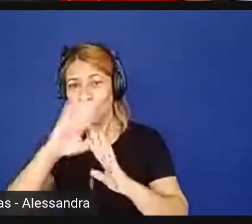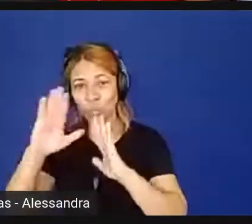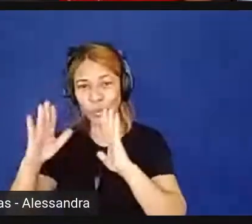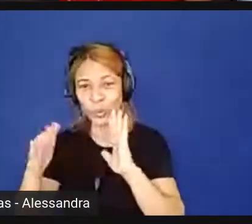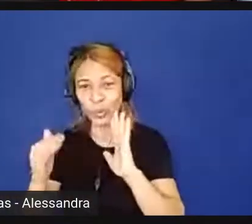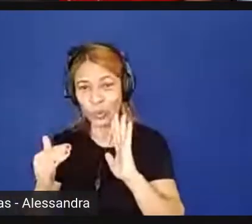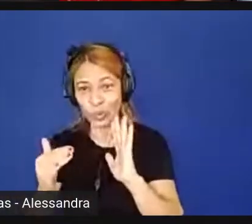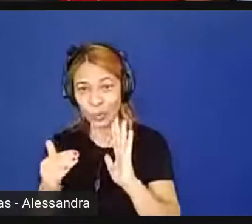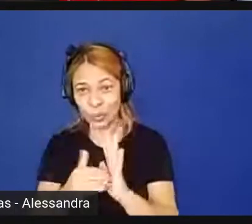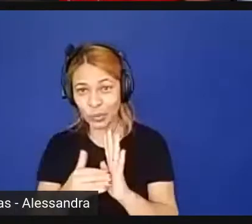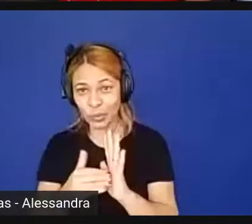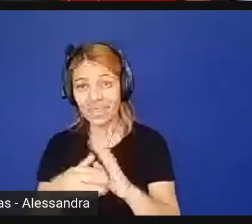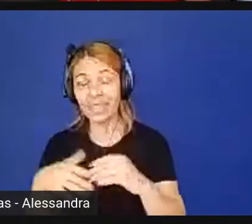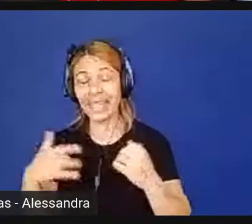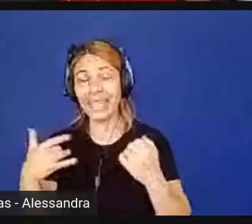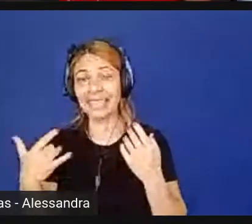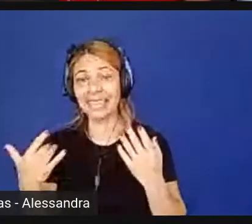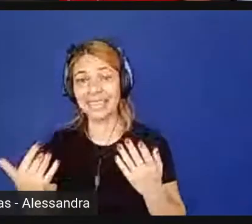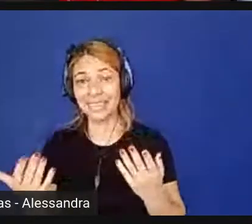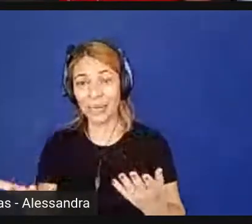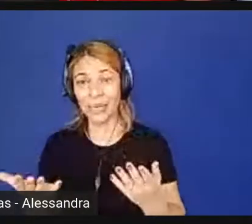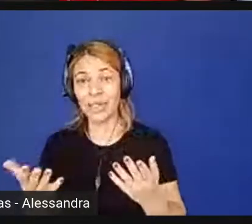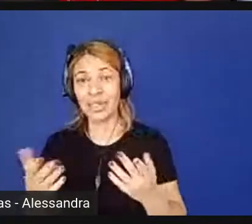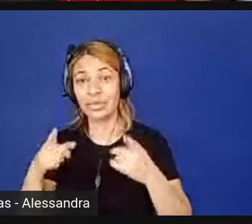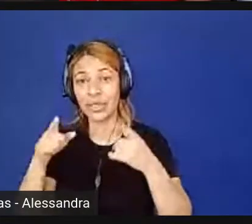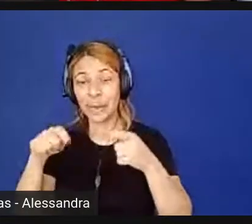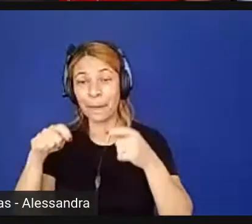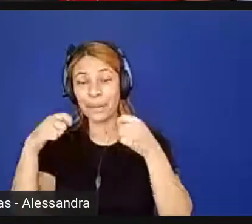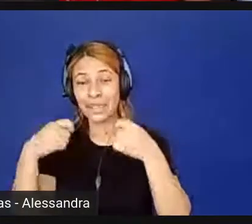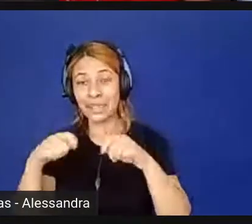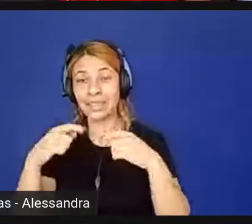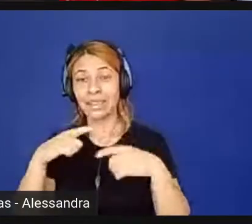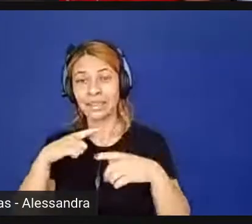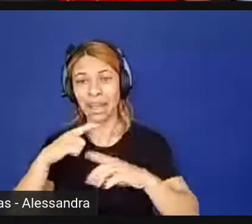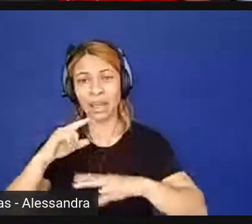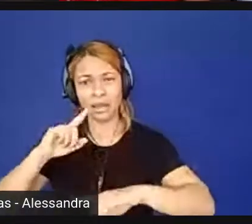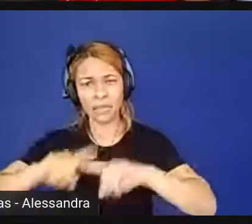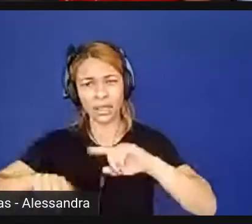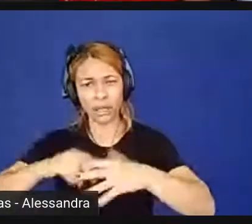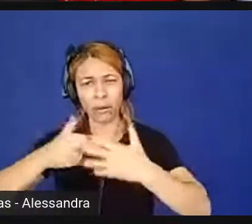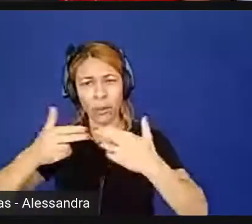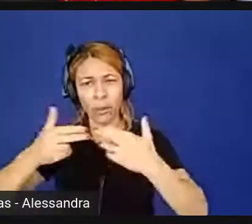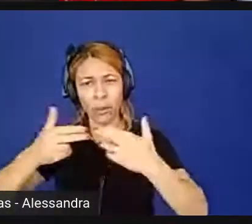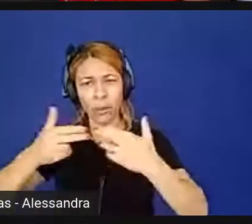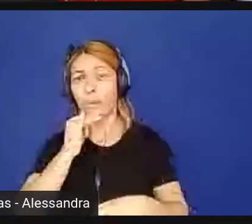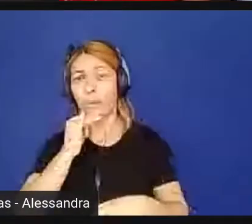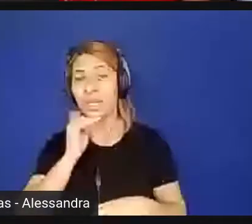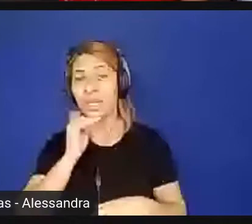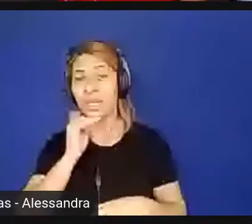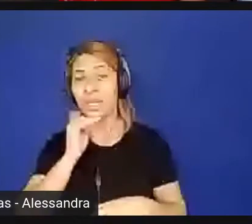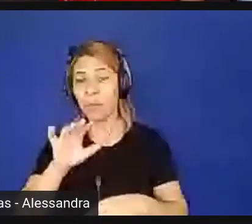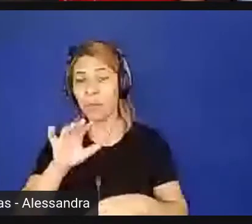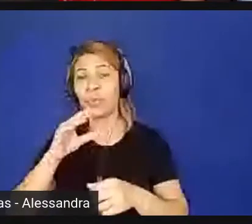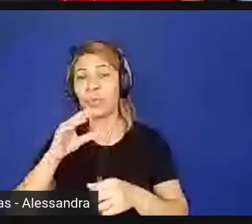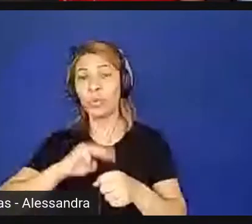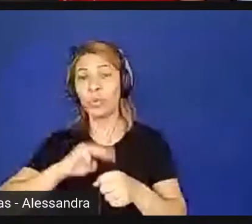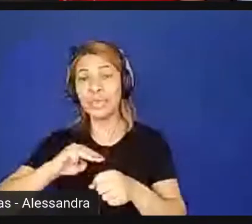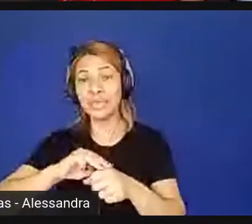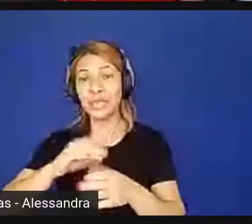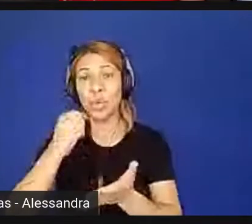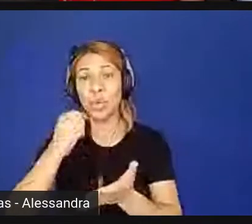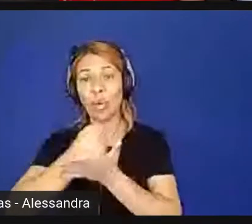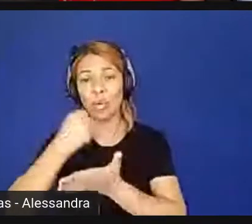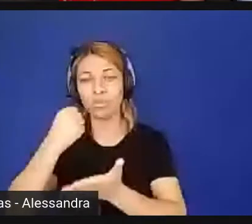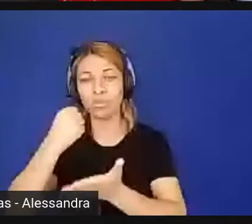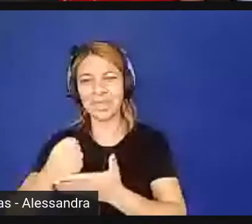Então, assim, eu acho que você tem que ter instrumentos, por exemplo, muito município, contrata advogado particular para